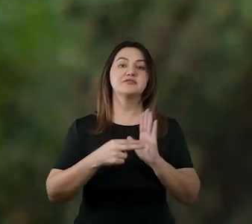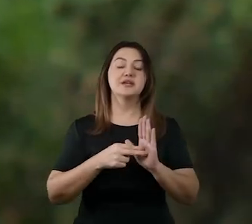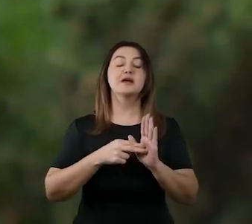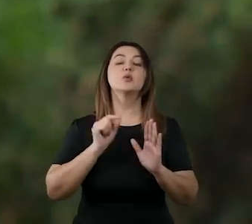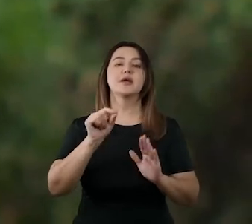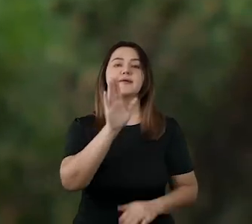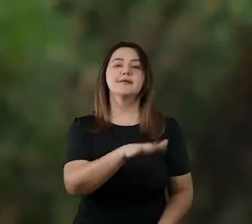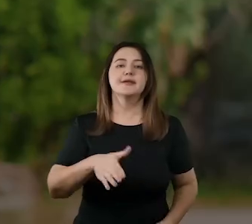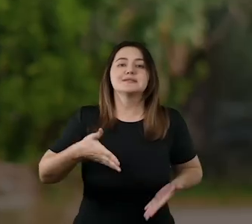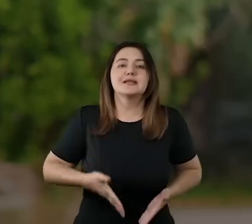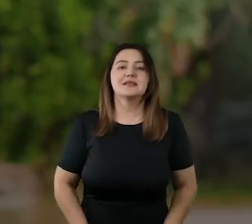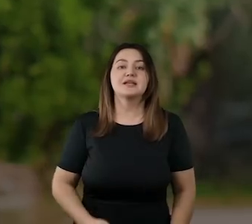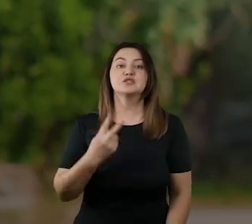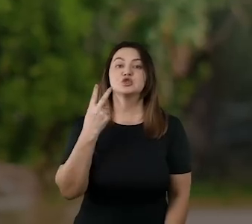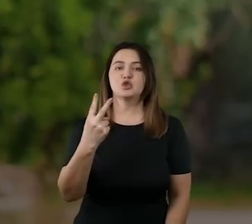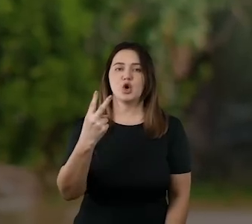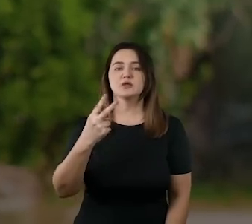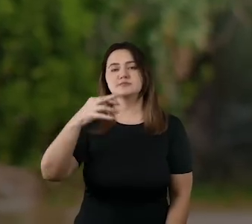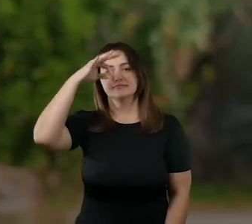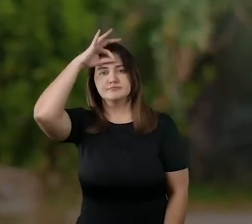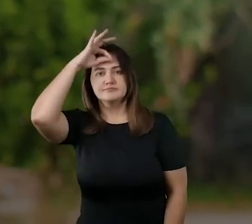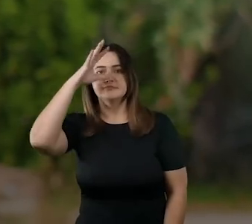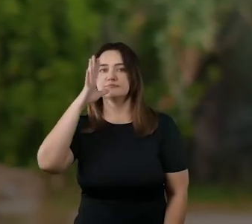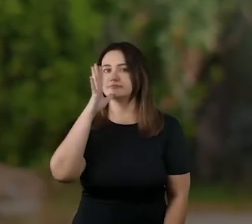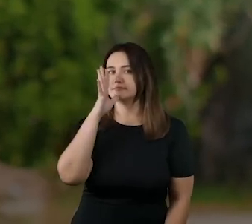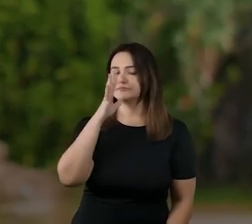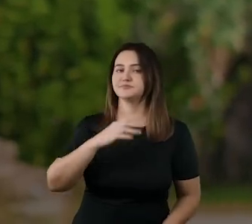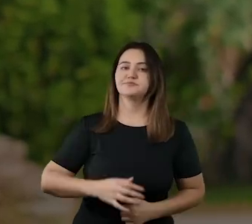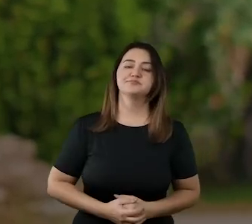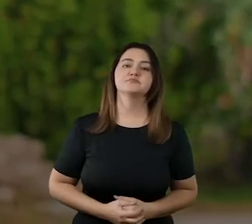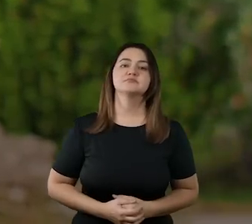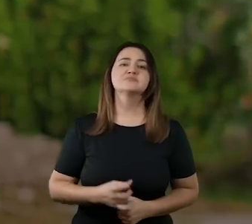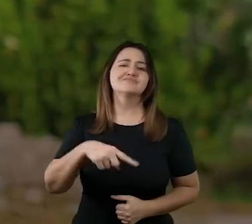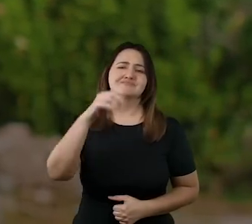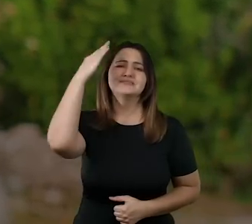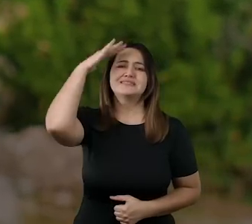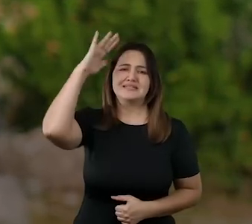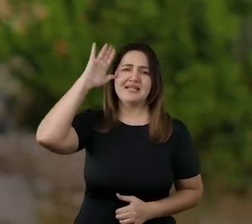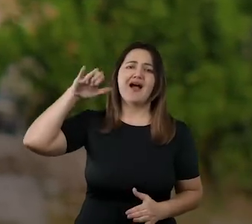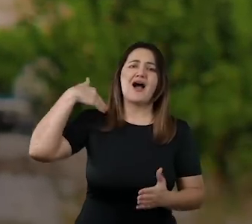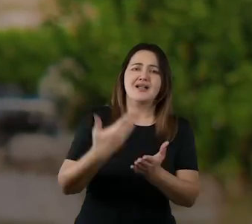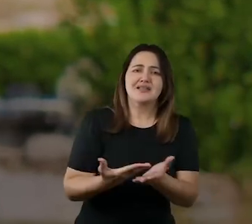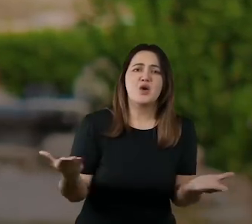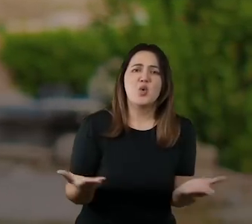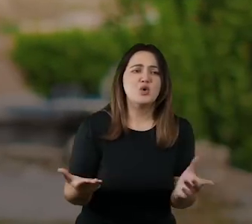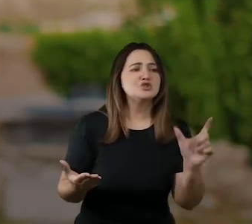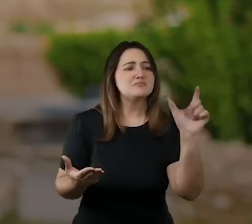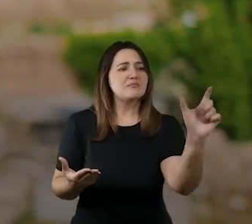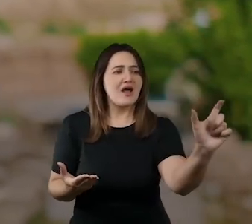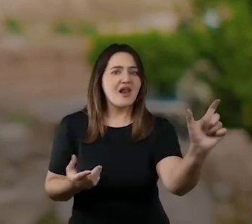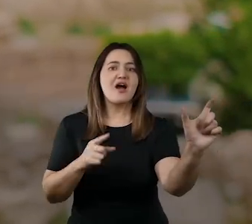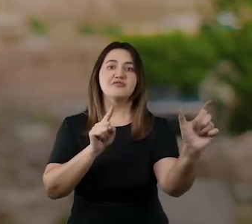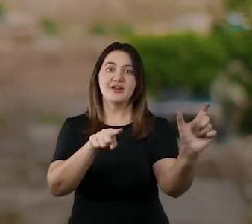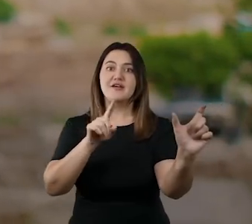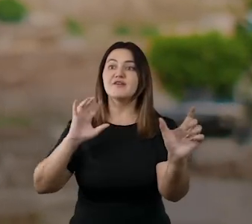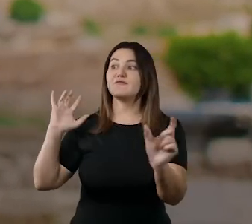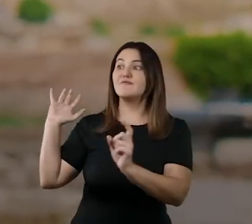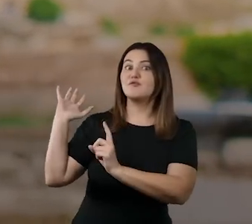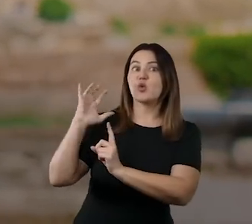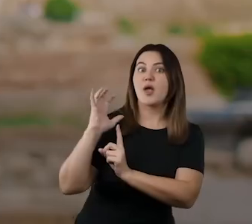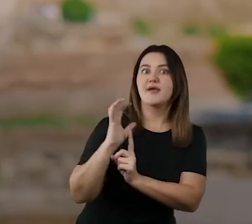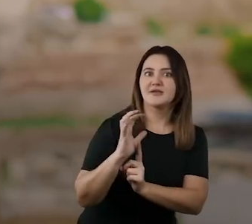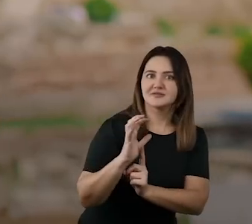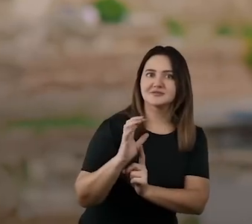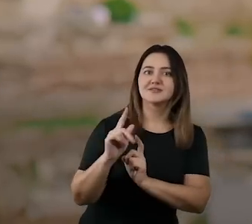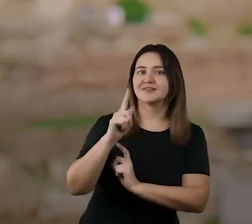dois sexos. Mas isso apenas para você entender a influência dessa cultura grega que existe em nossa cultura até hoje em